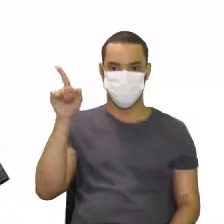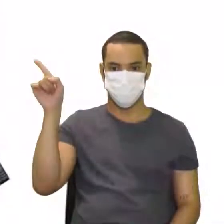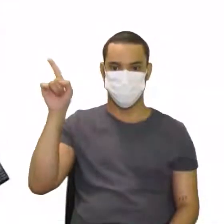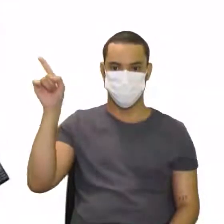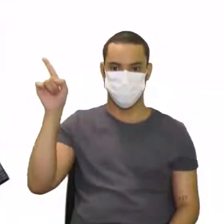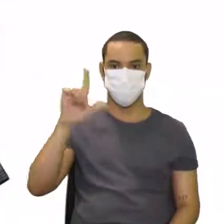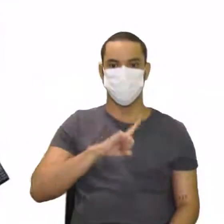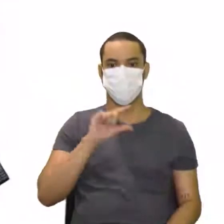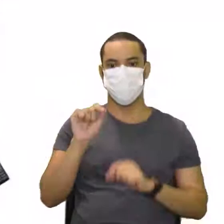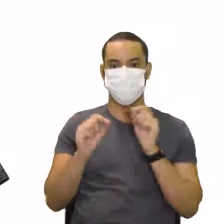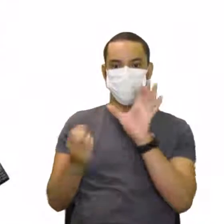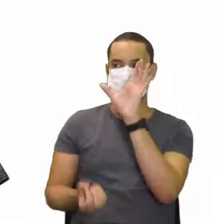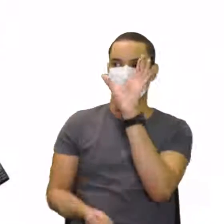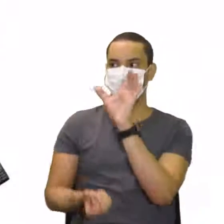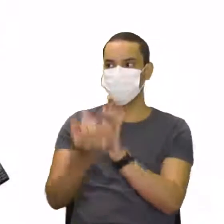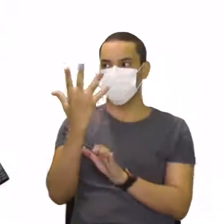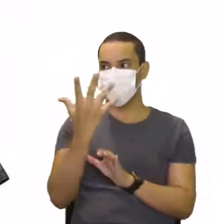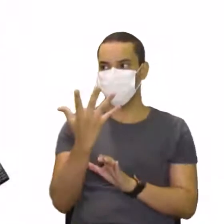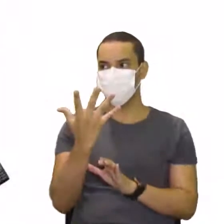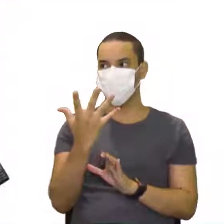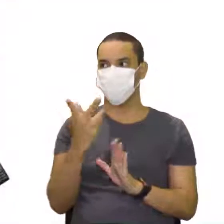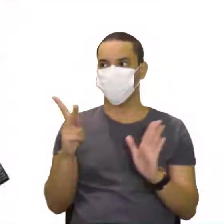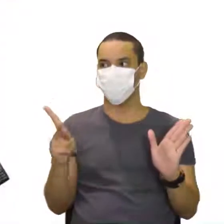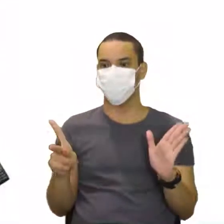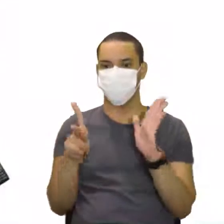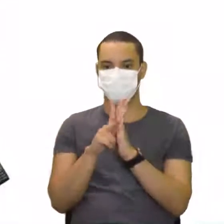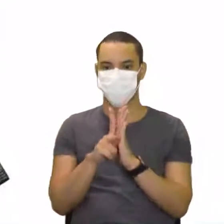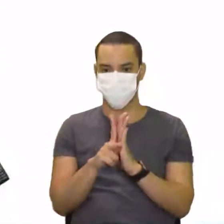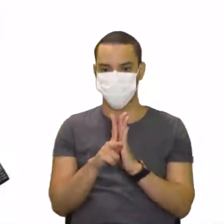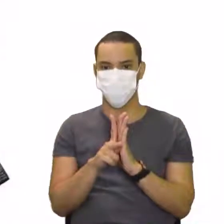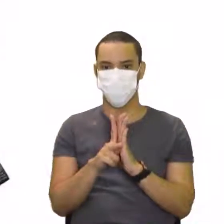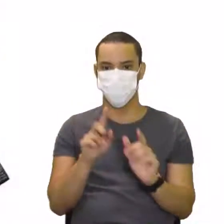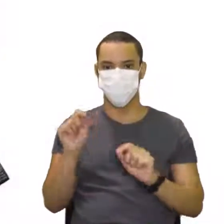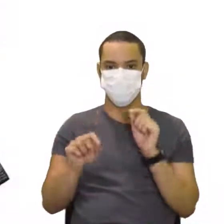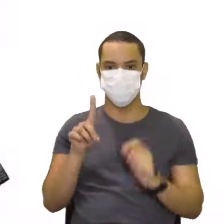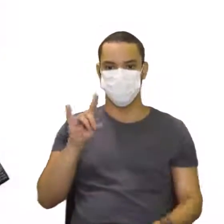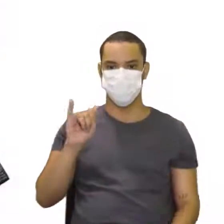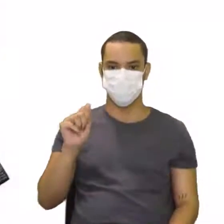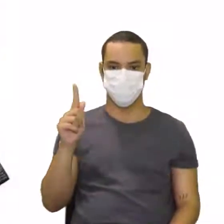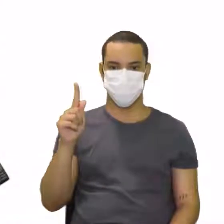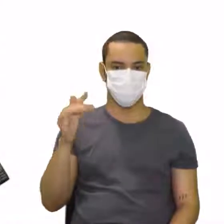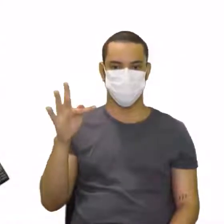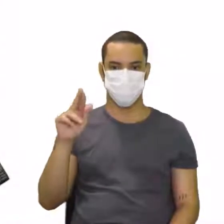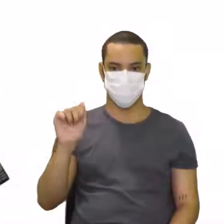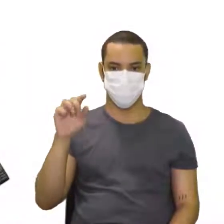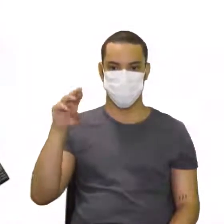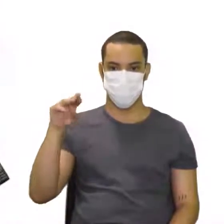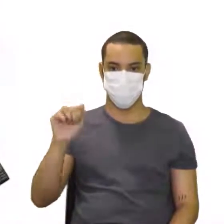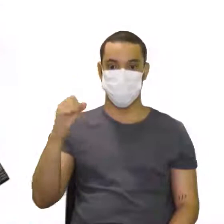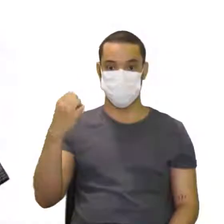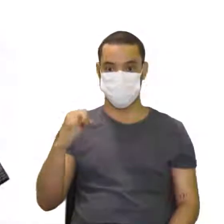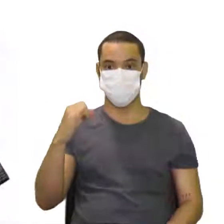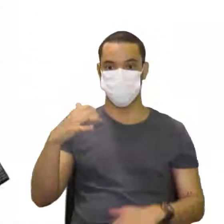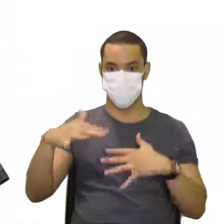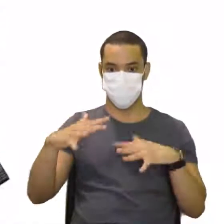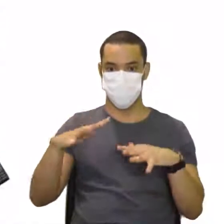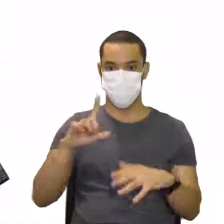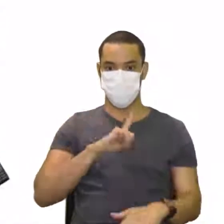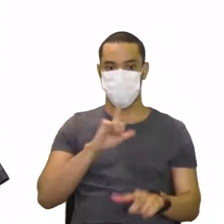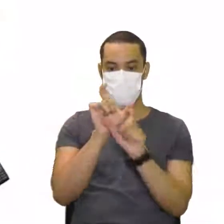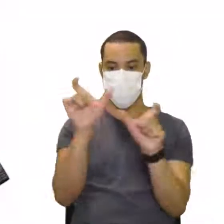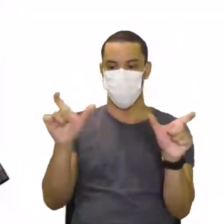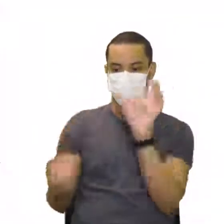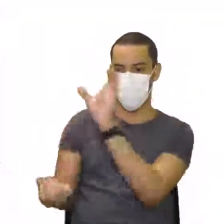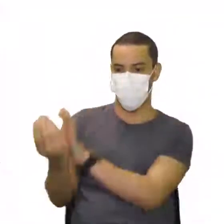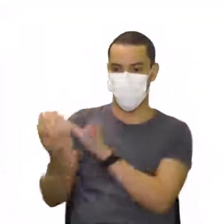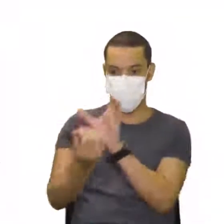1871, cria aqui, olha só, a criação de diafragma, que quando vibra, reproduz palavras.